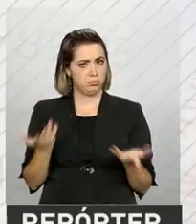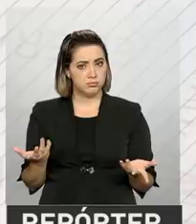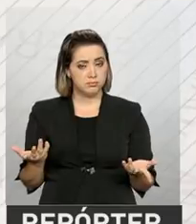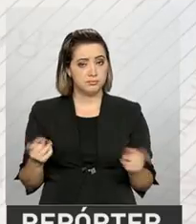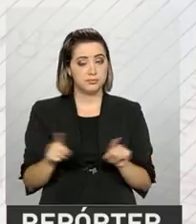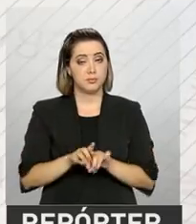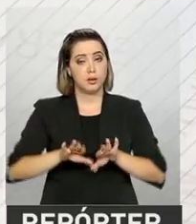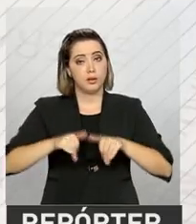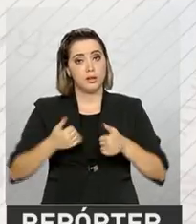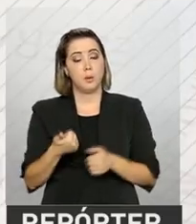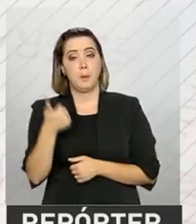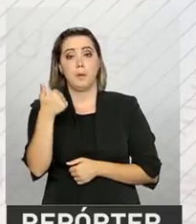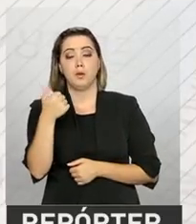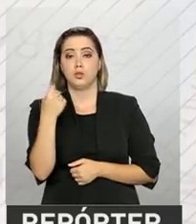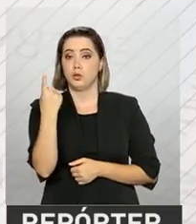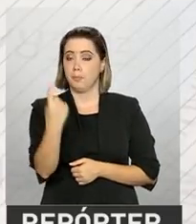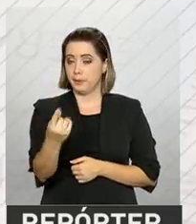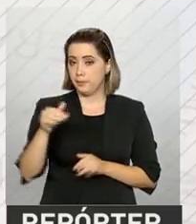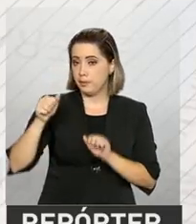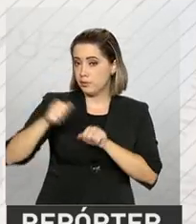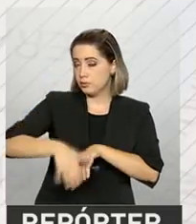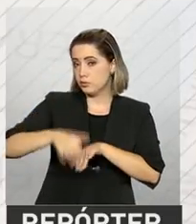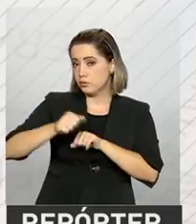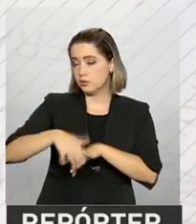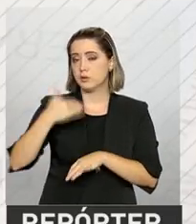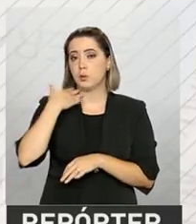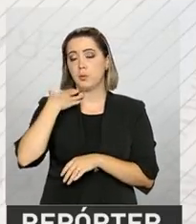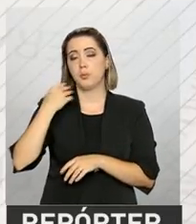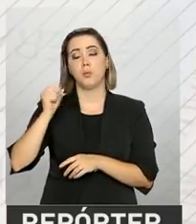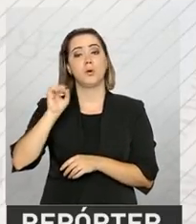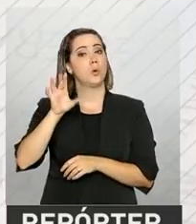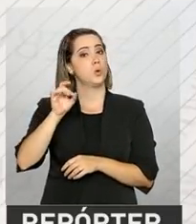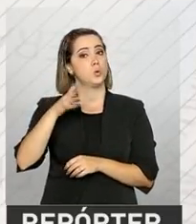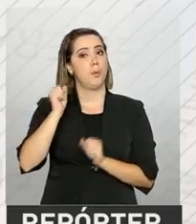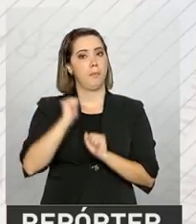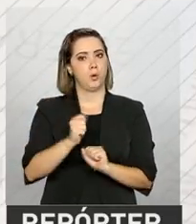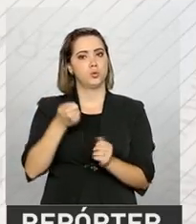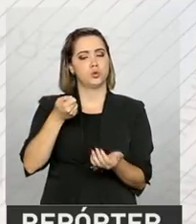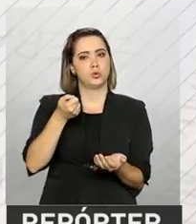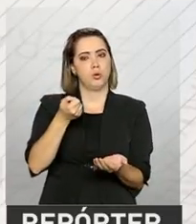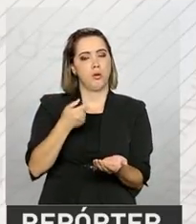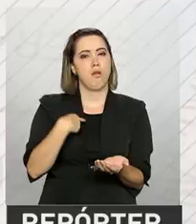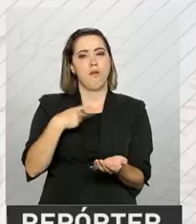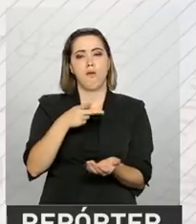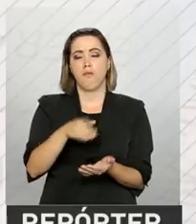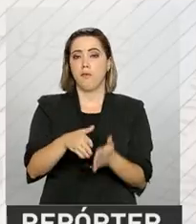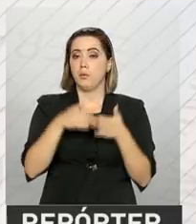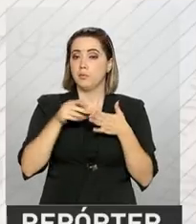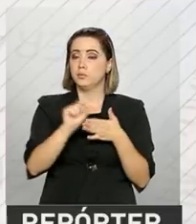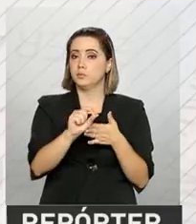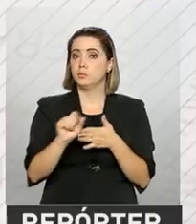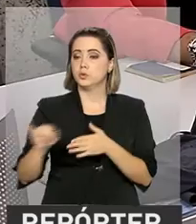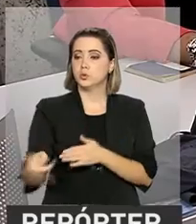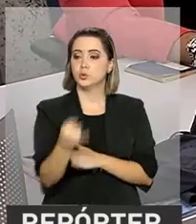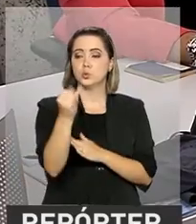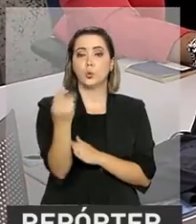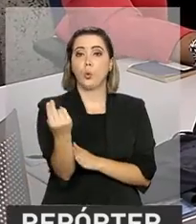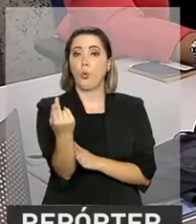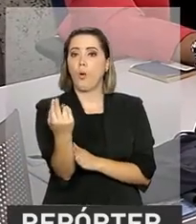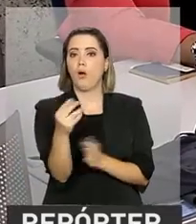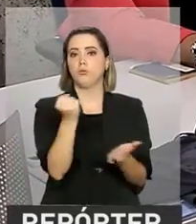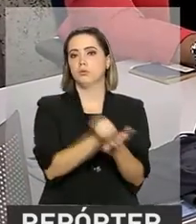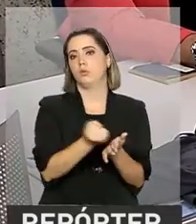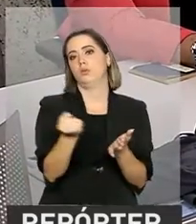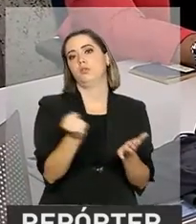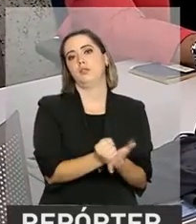do dia 1º de setembro às instituições bancárias só vão poder cobrar os juros que foram combinados na hora da contratação do empréstimo e essas mudanças